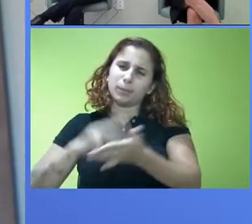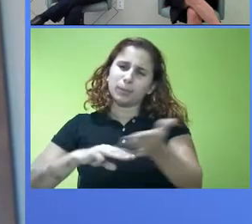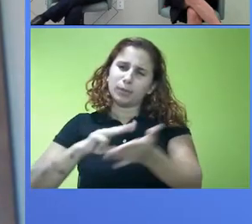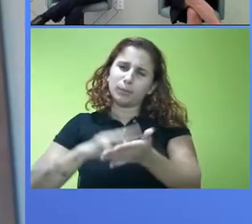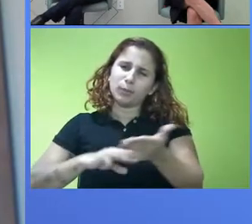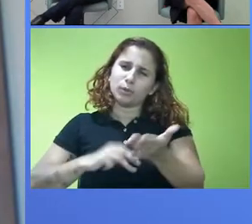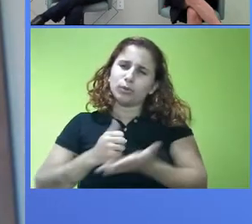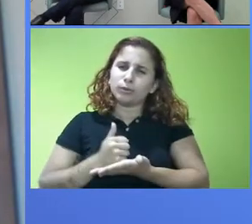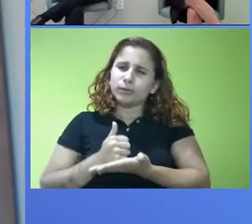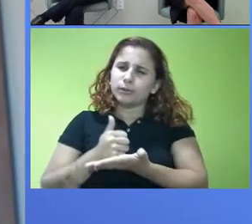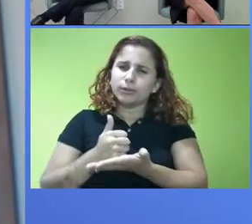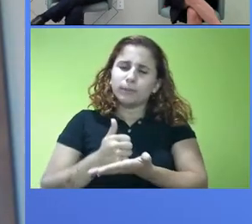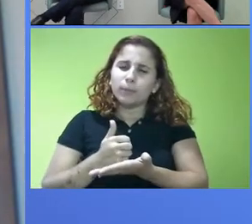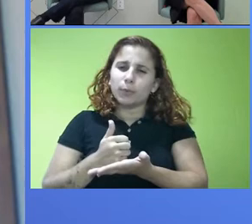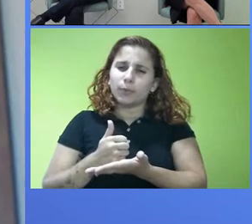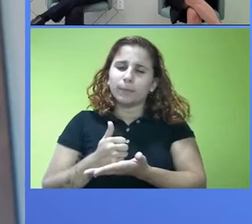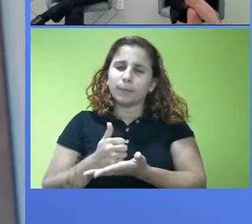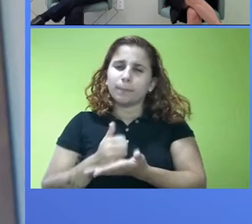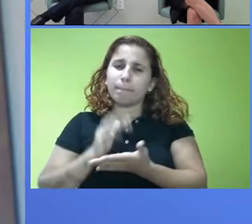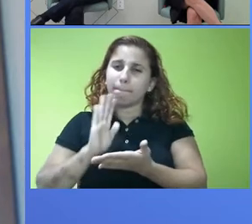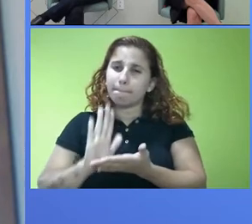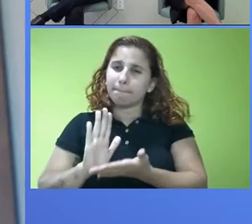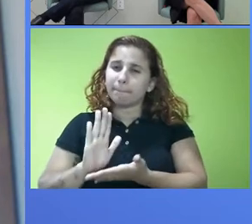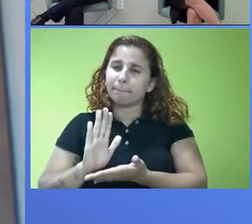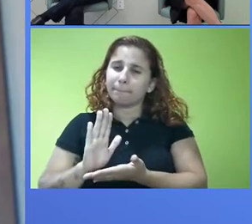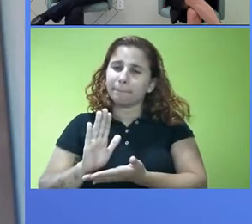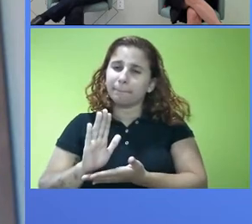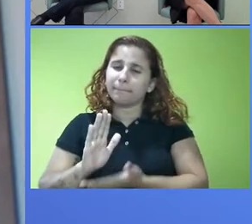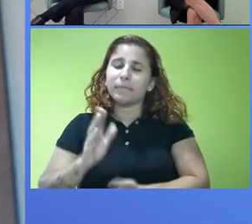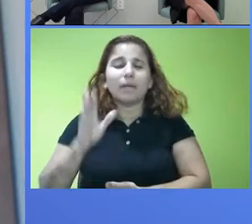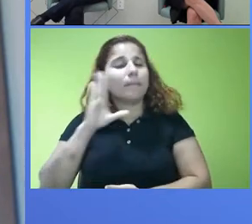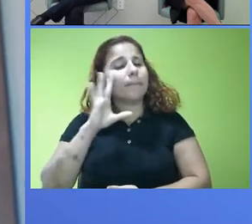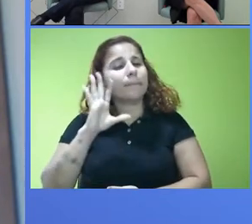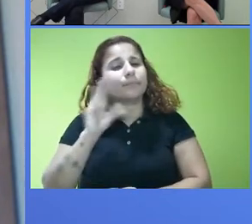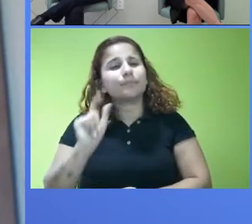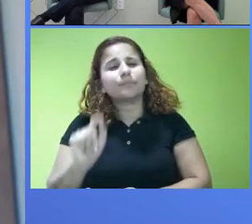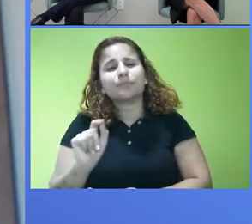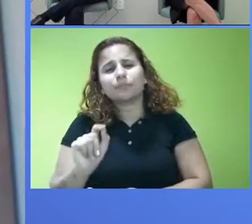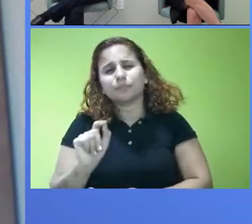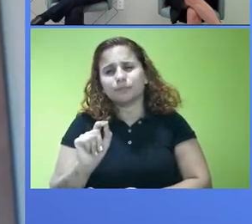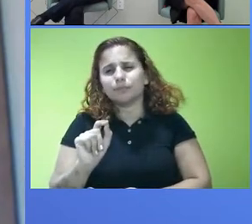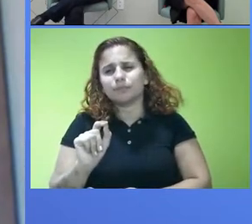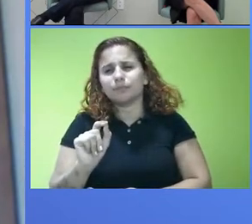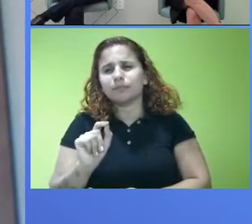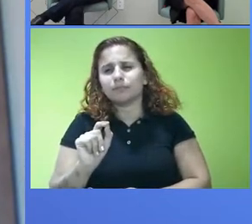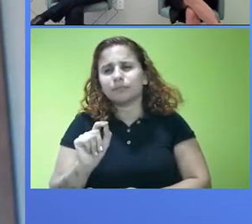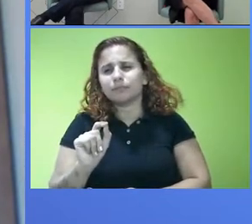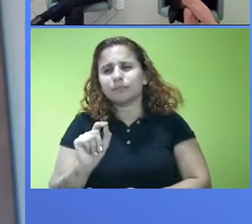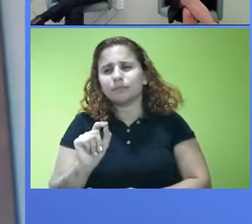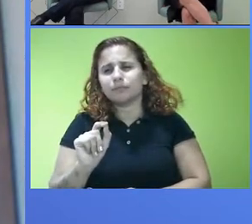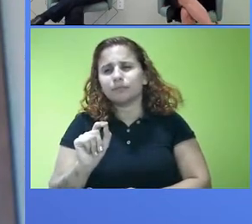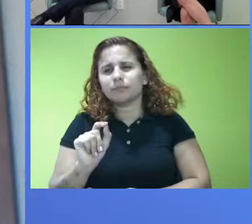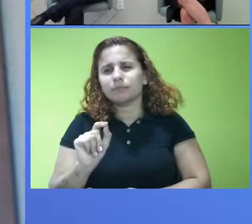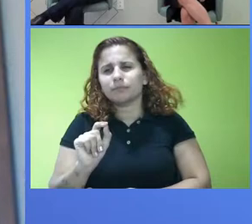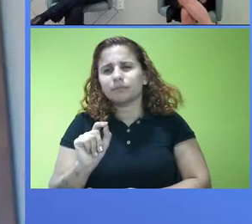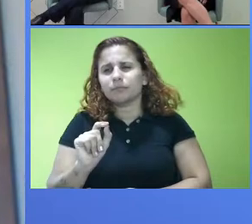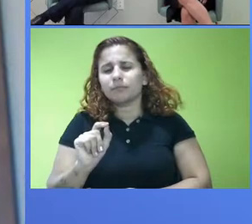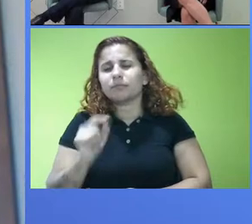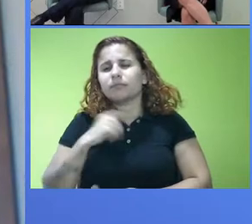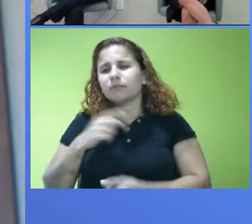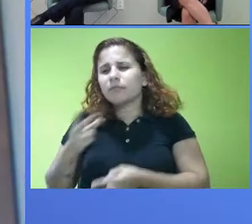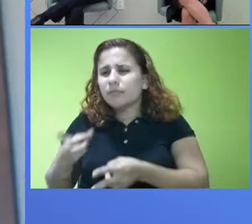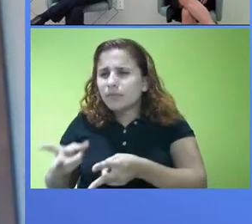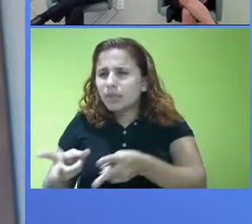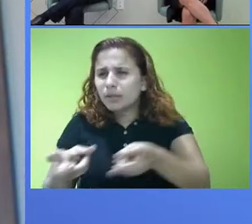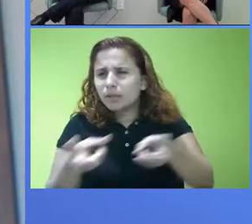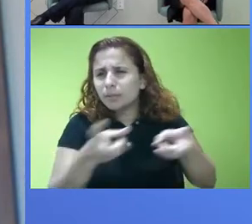mas anterior também, pensando na perspectiva de provocar discussão, né?